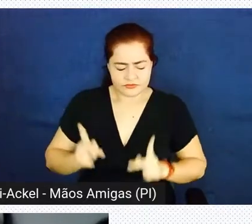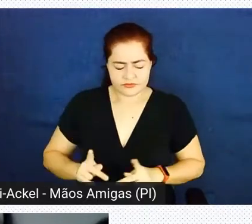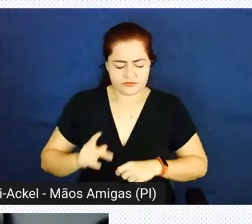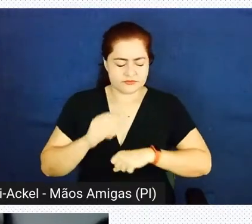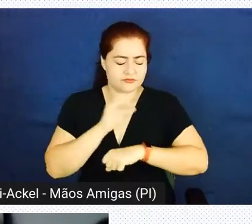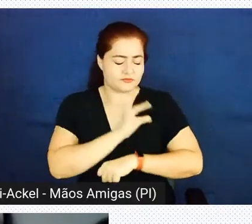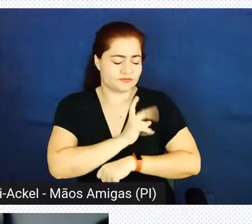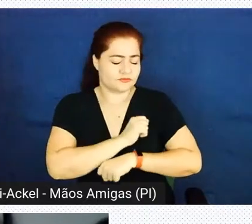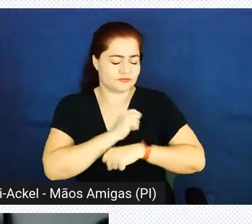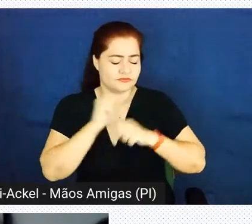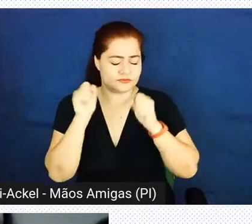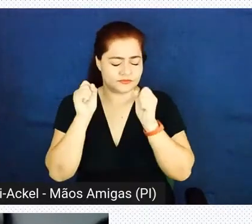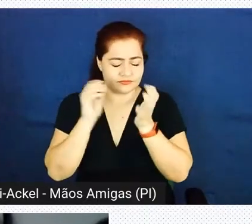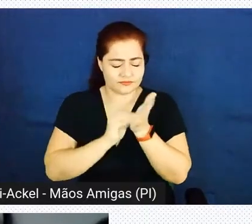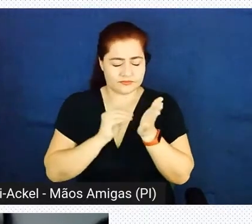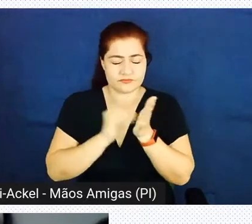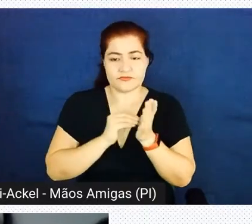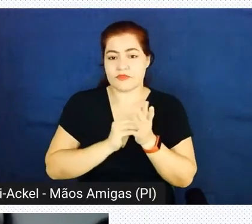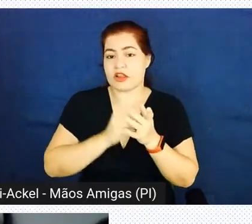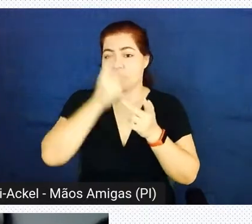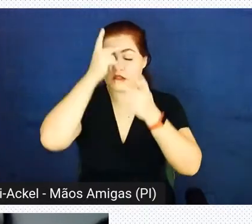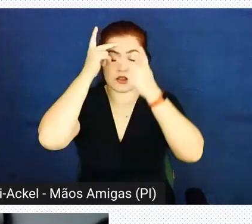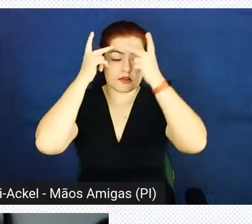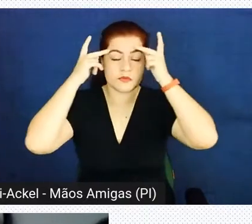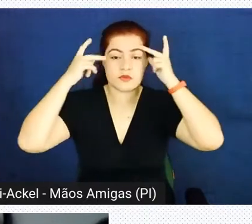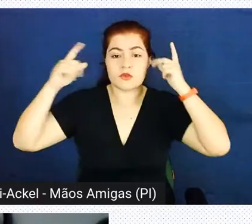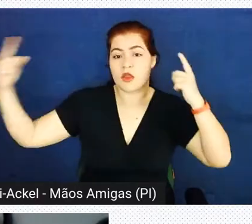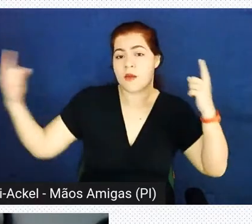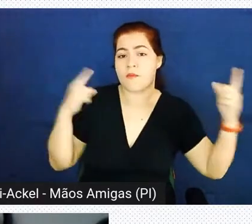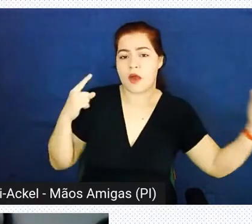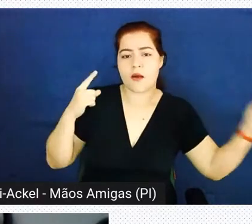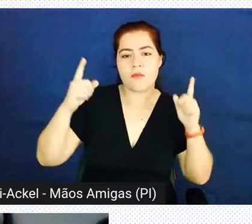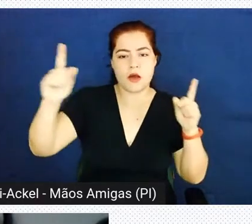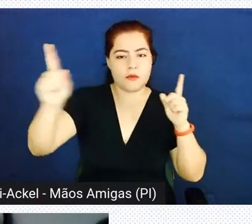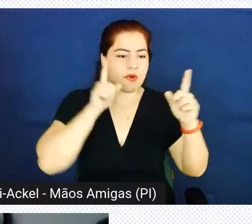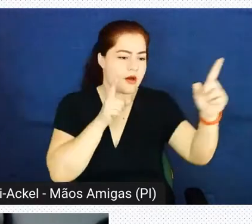Em todas as direções, de todas as direções, chegava alguém